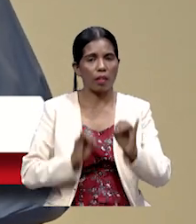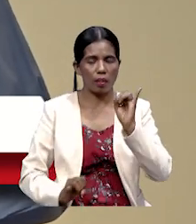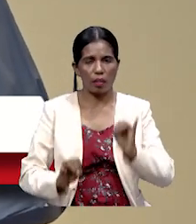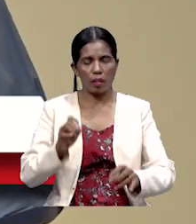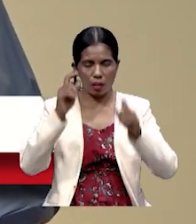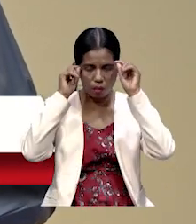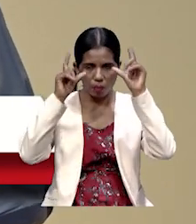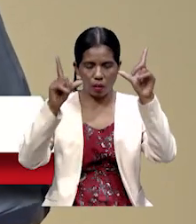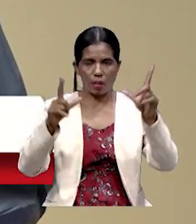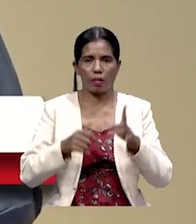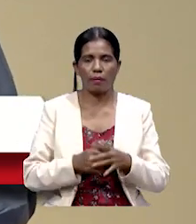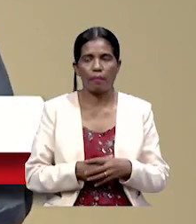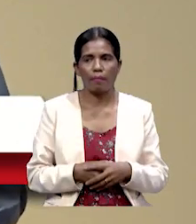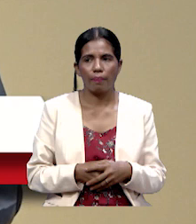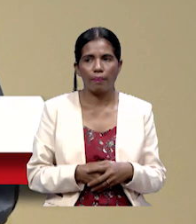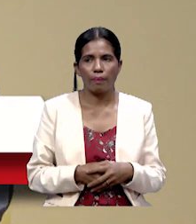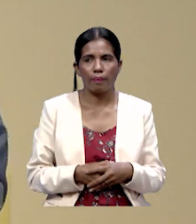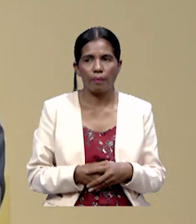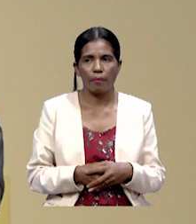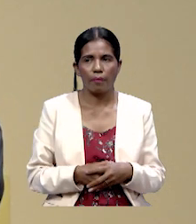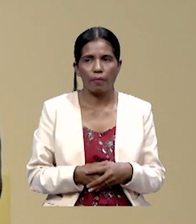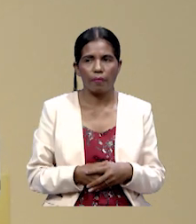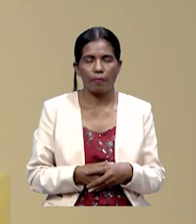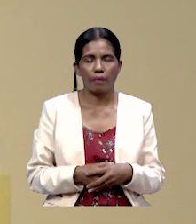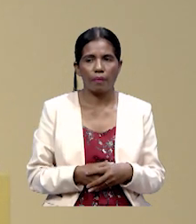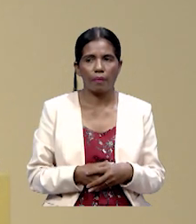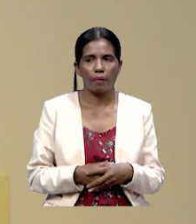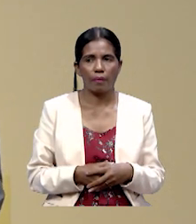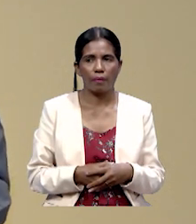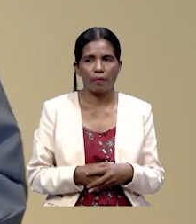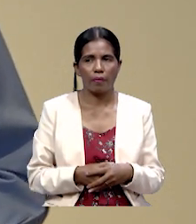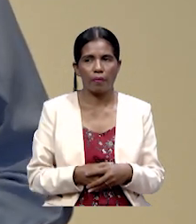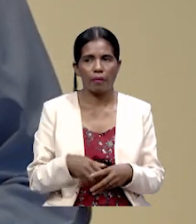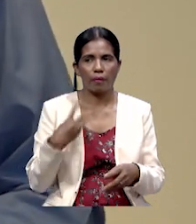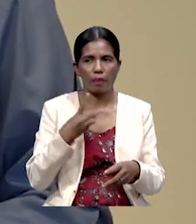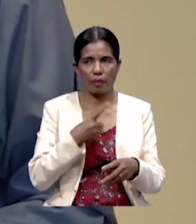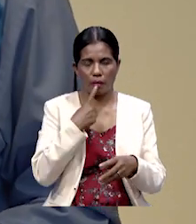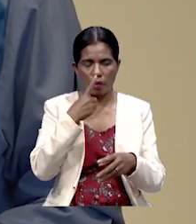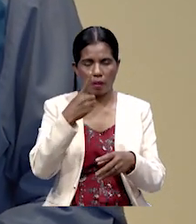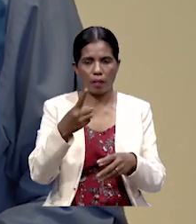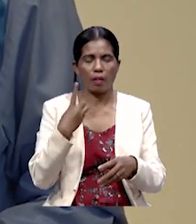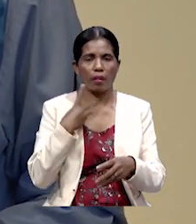Timor-Leste. Reza a lenda que a ilha de Timor foi formada pela amizade e a por ao mar.